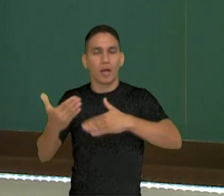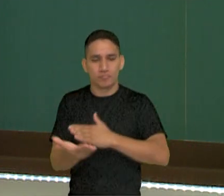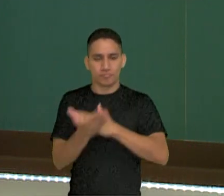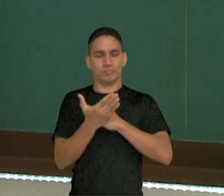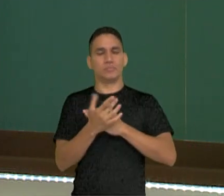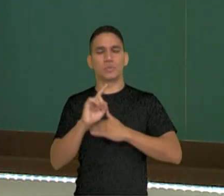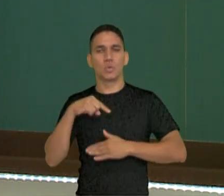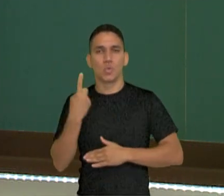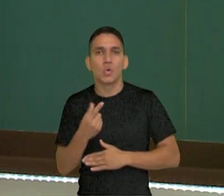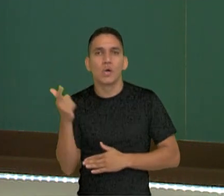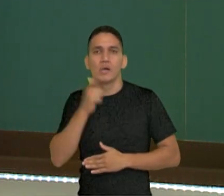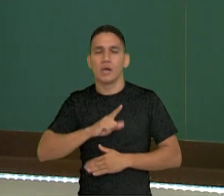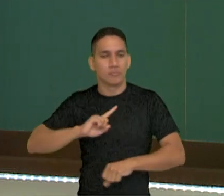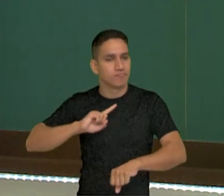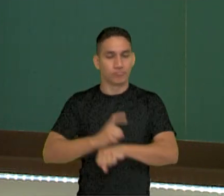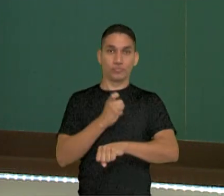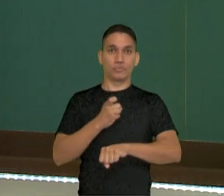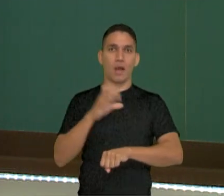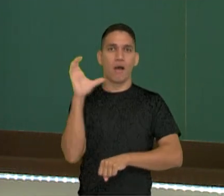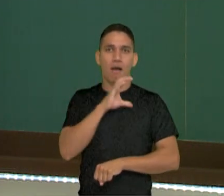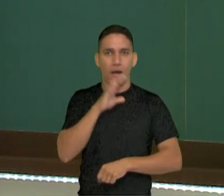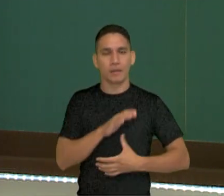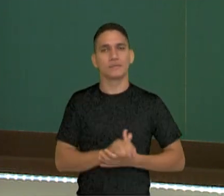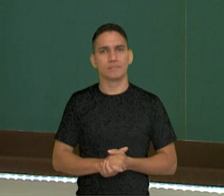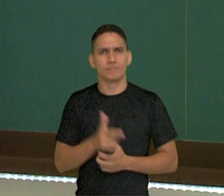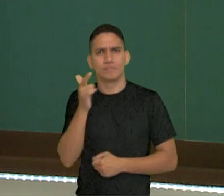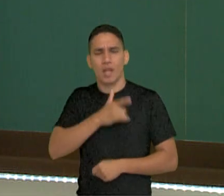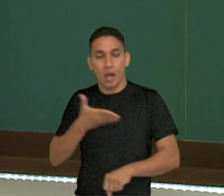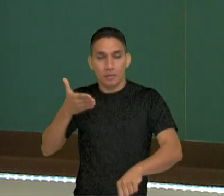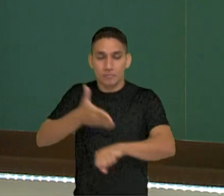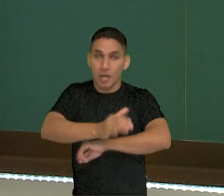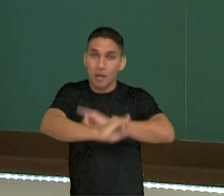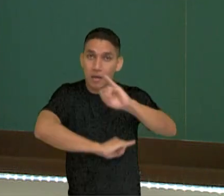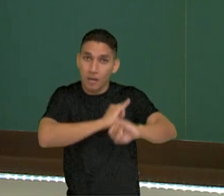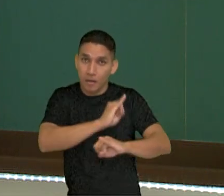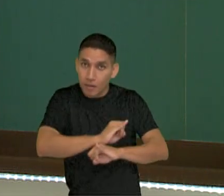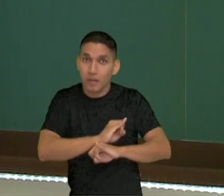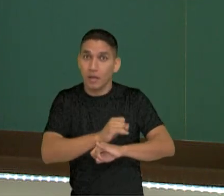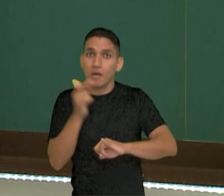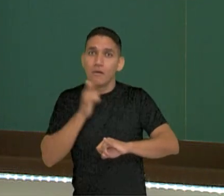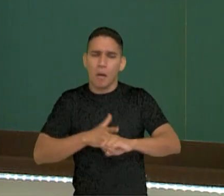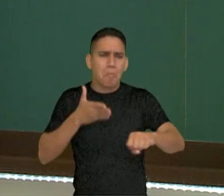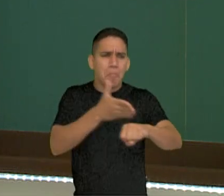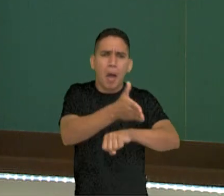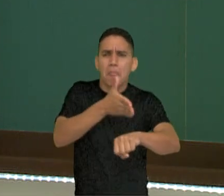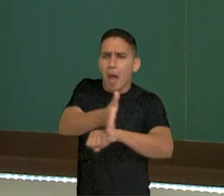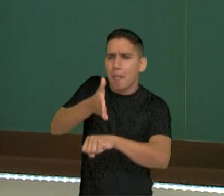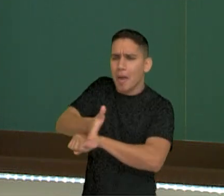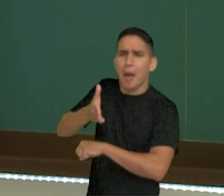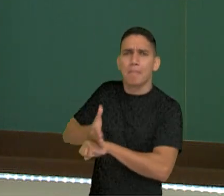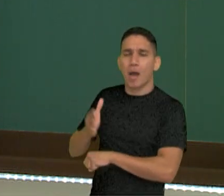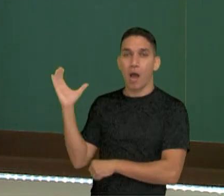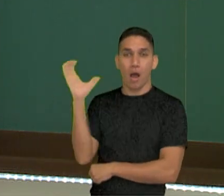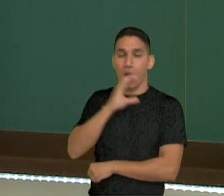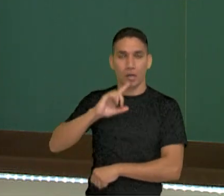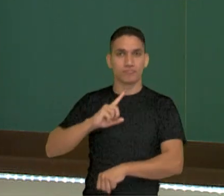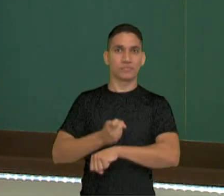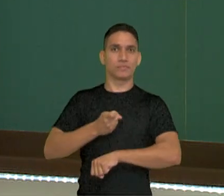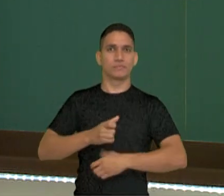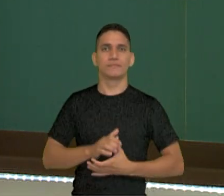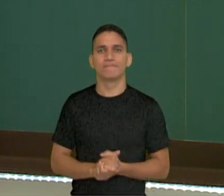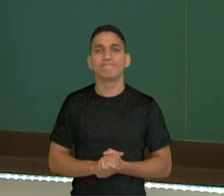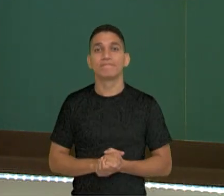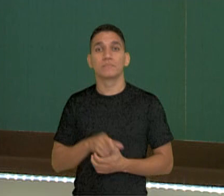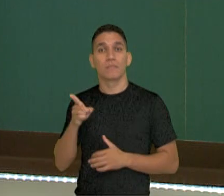hoje instantâneo. Então, hoje, tendo um acesso na internet, a gente pode acessar instantaneamente. E